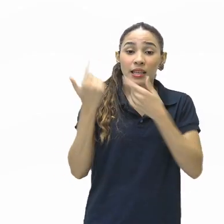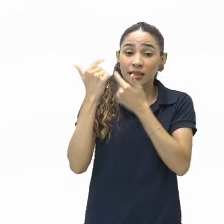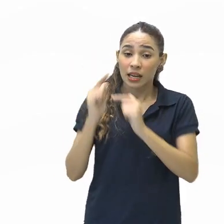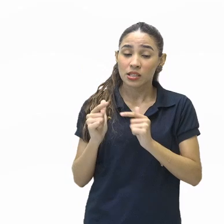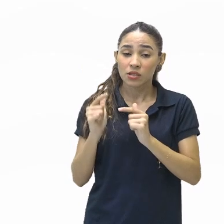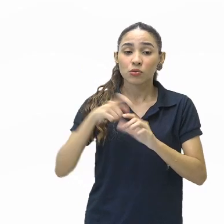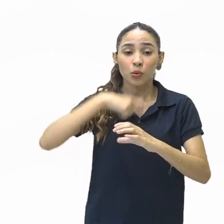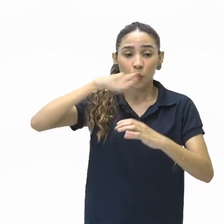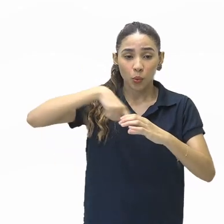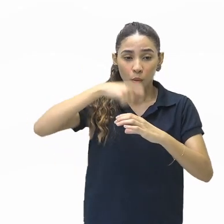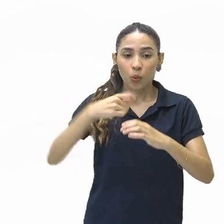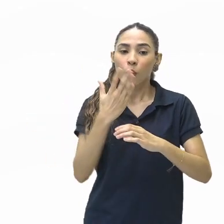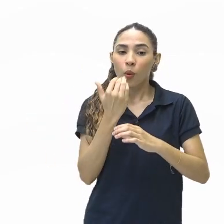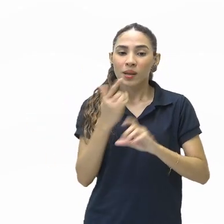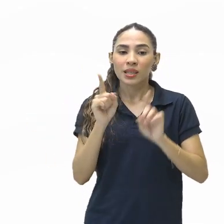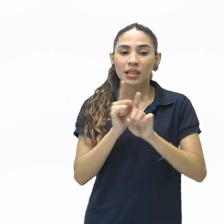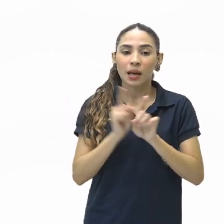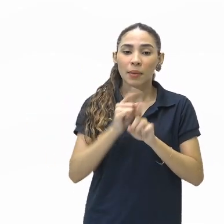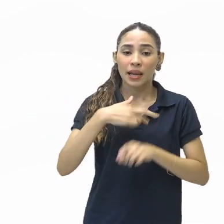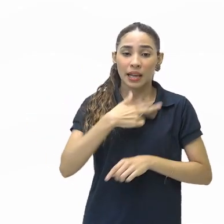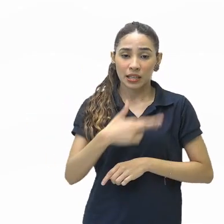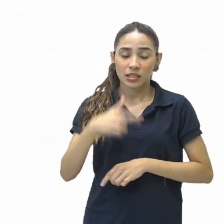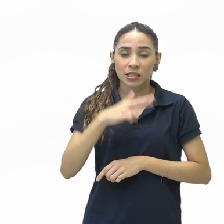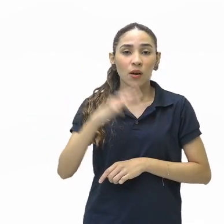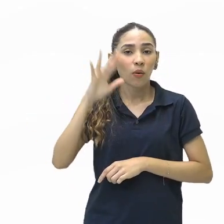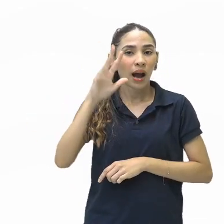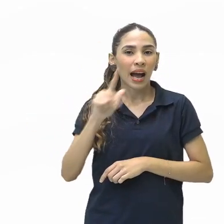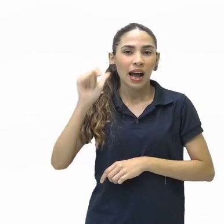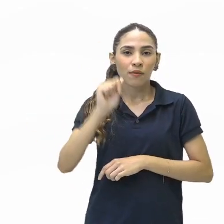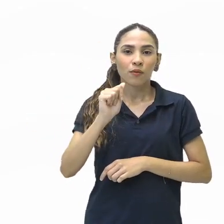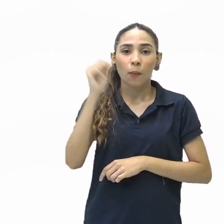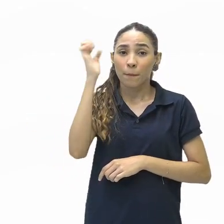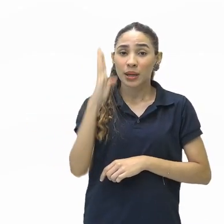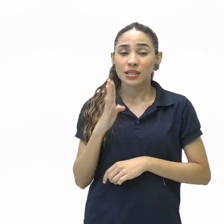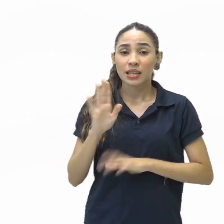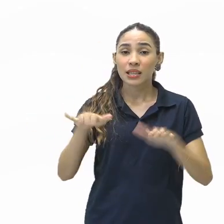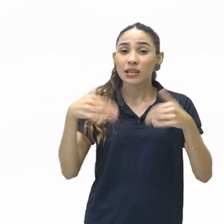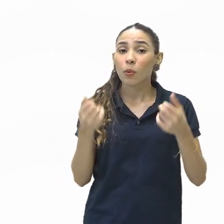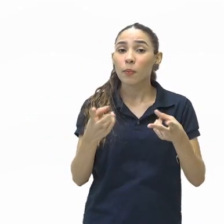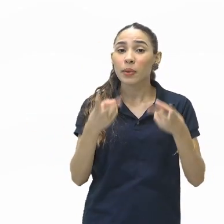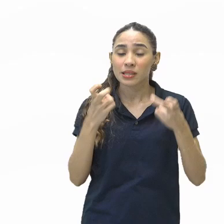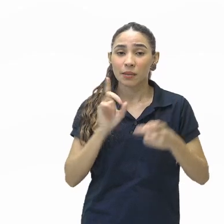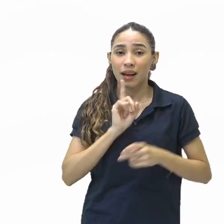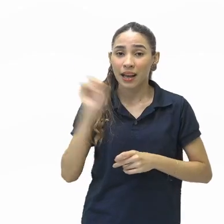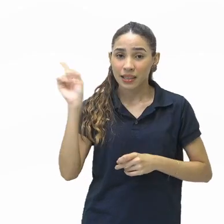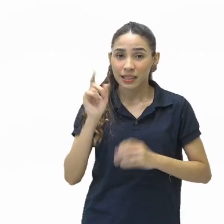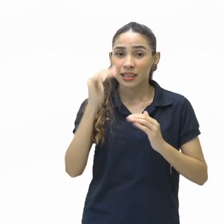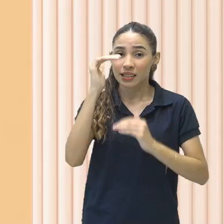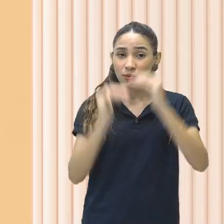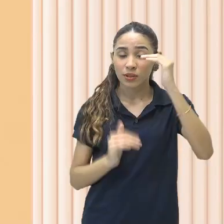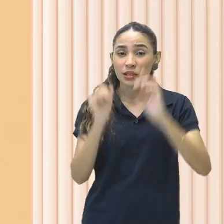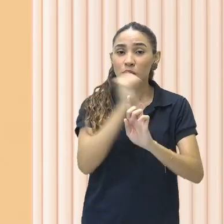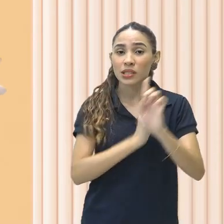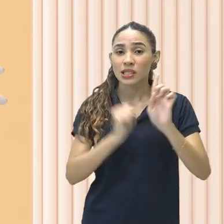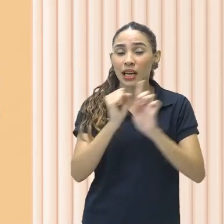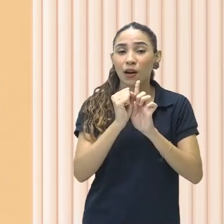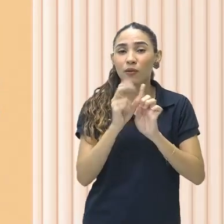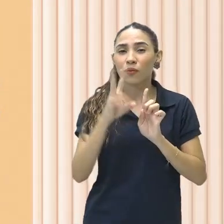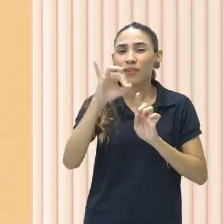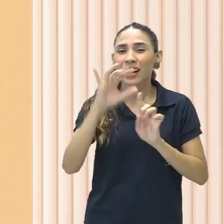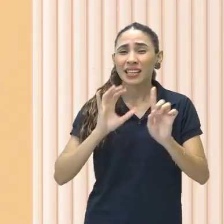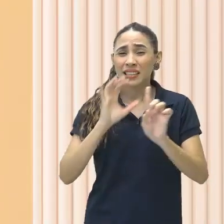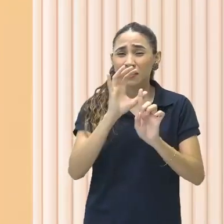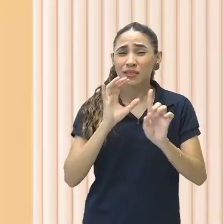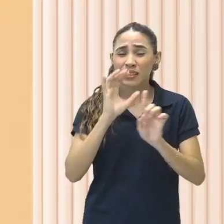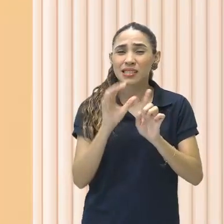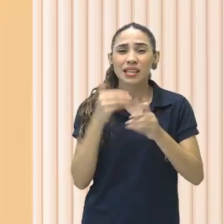tradições culinárias e religiões afro-brasileiras. Então, observem que essa questão da desigualdade social vem desde